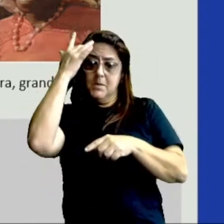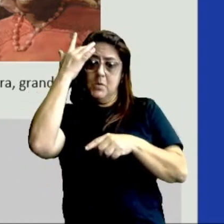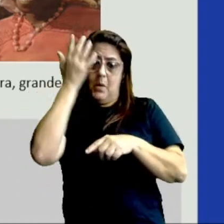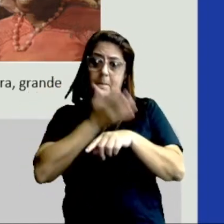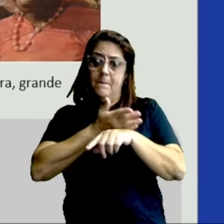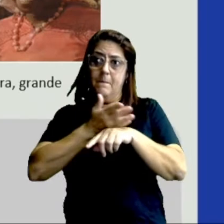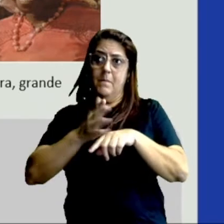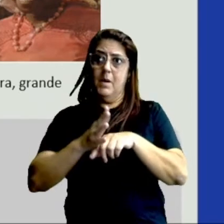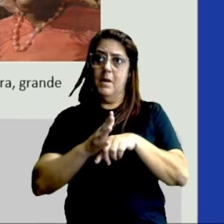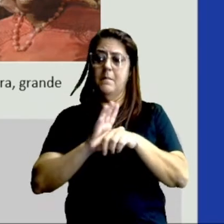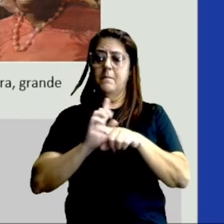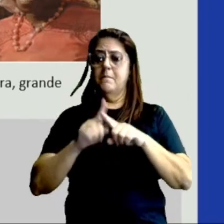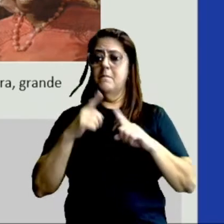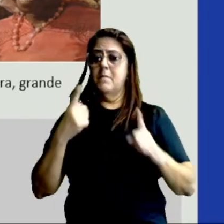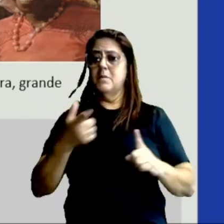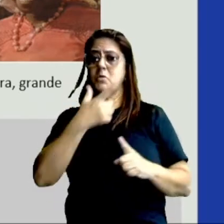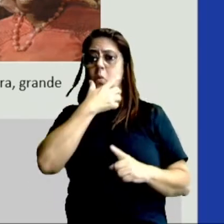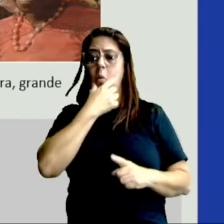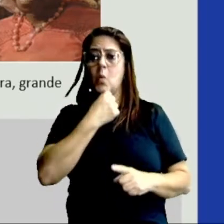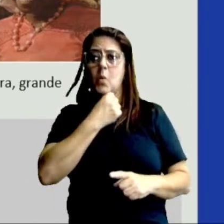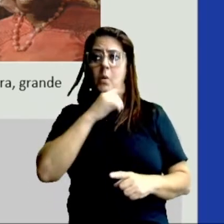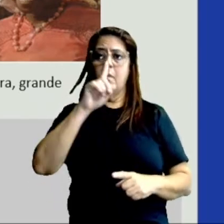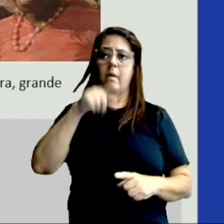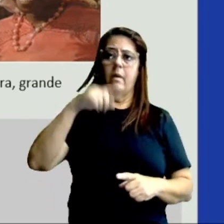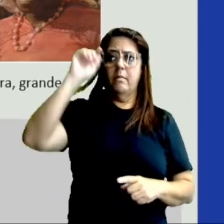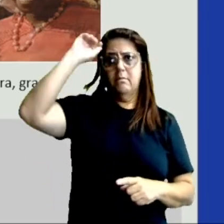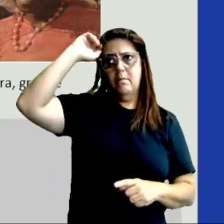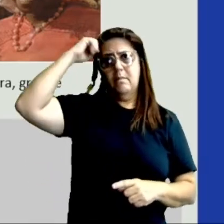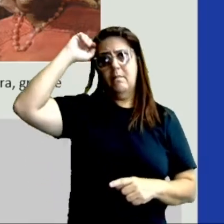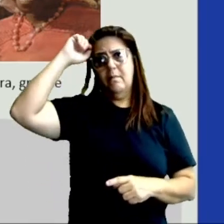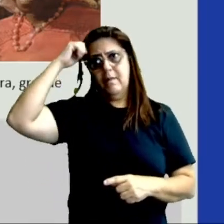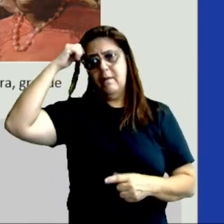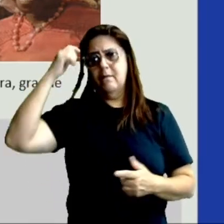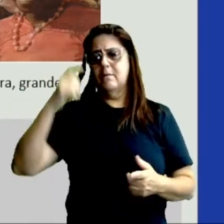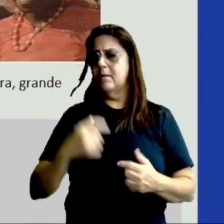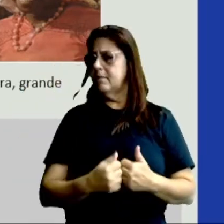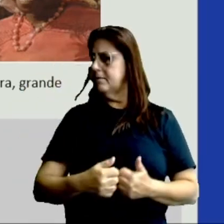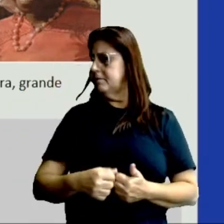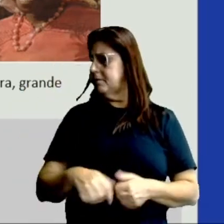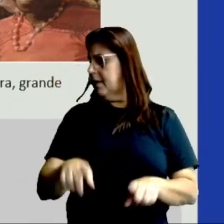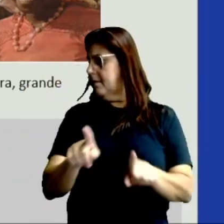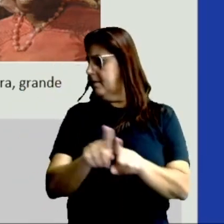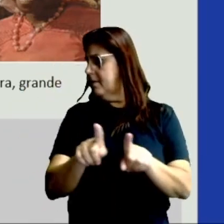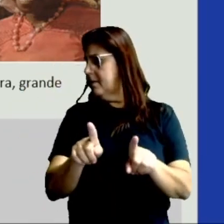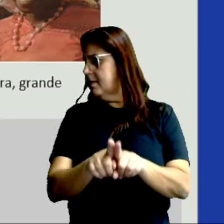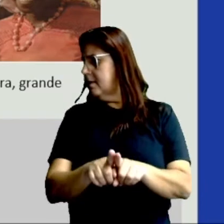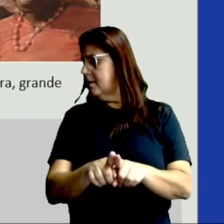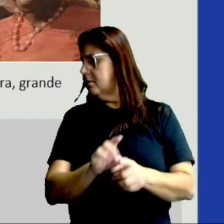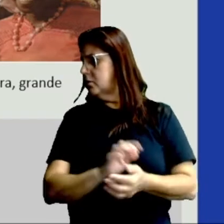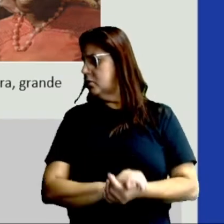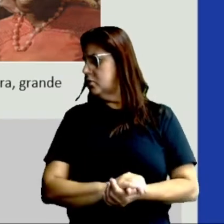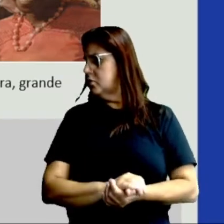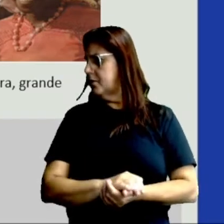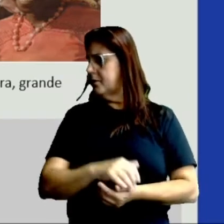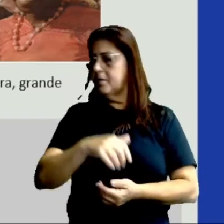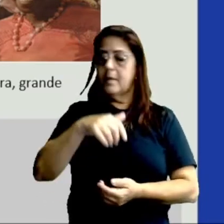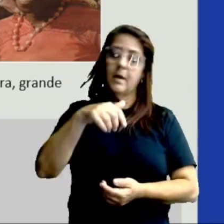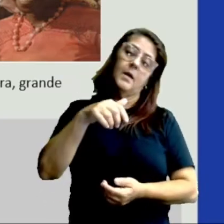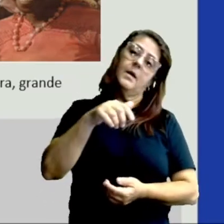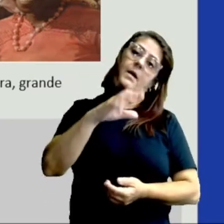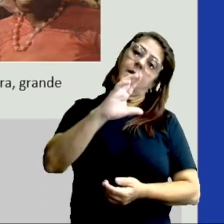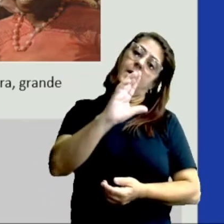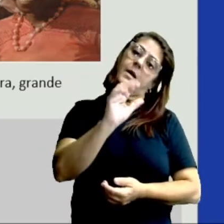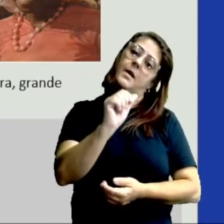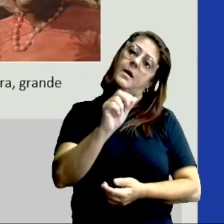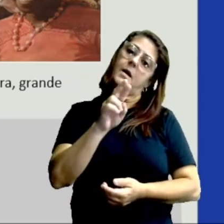a sua descendência é também africana ao lado de Machado de Assis eu trago Carolina